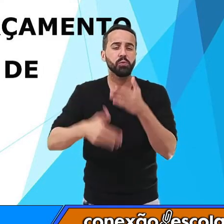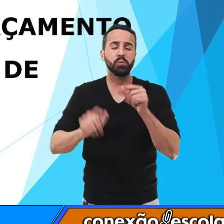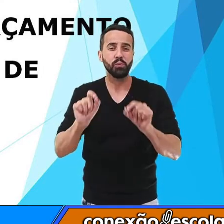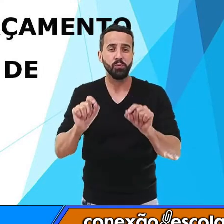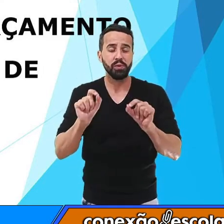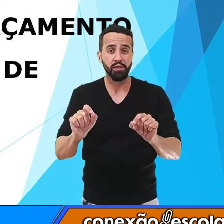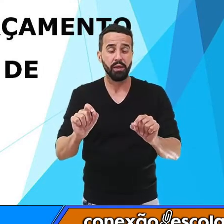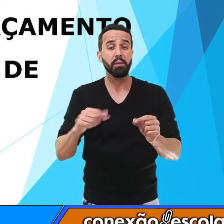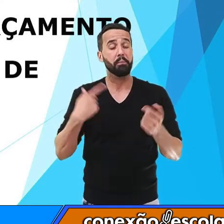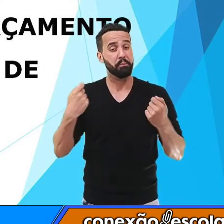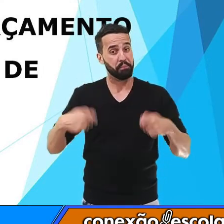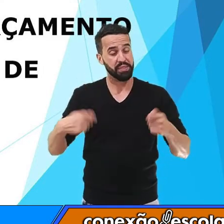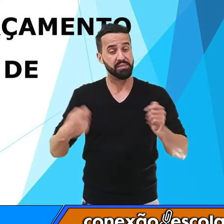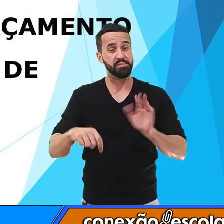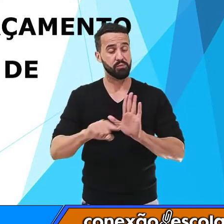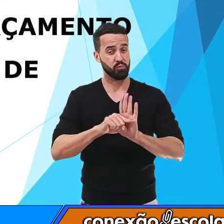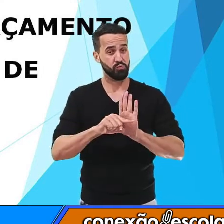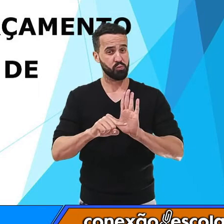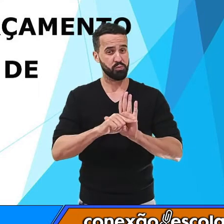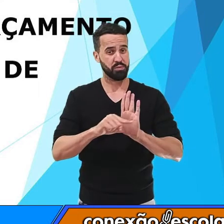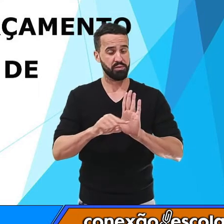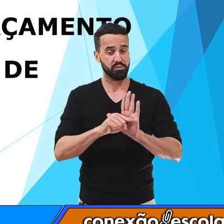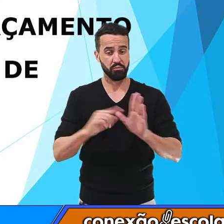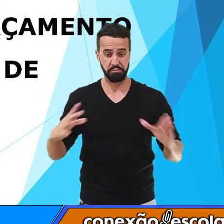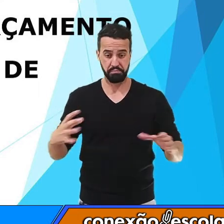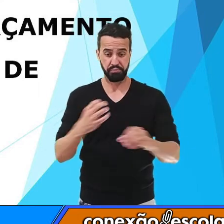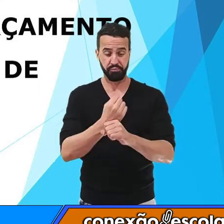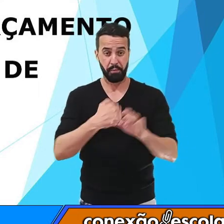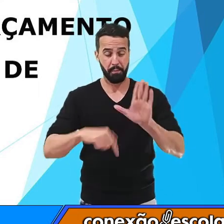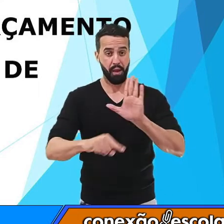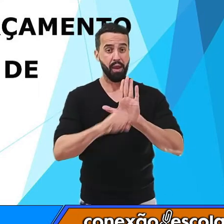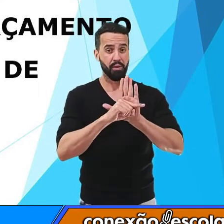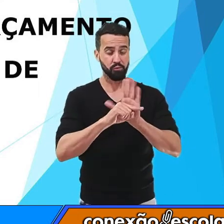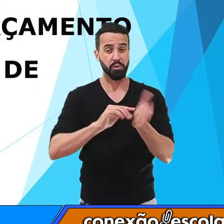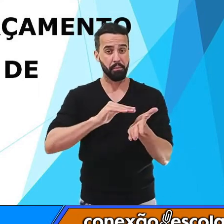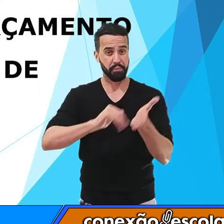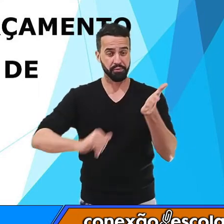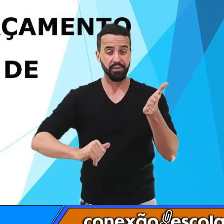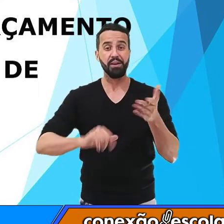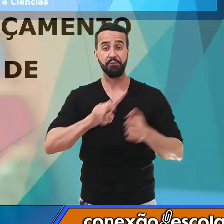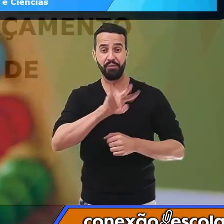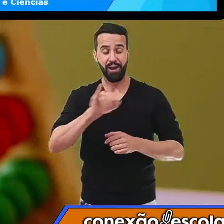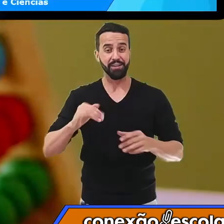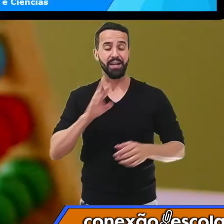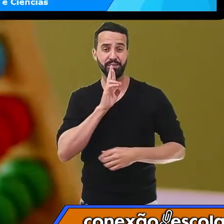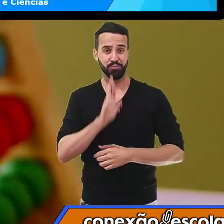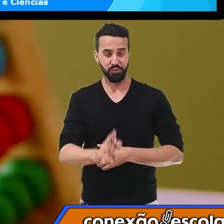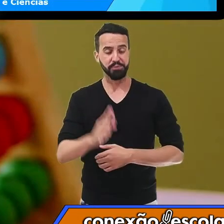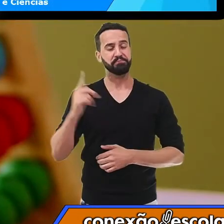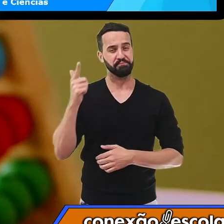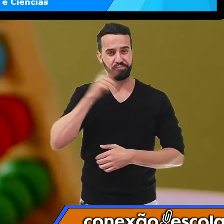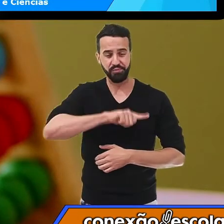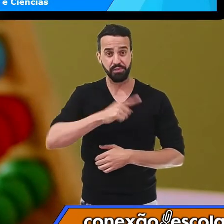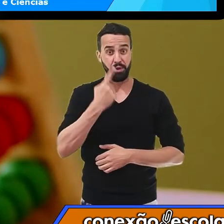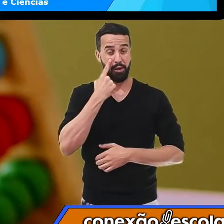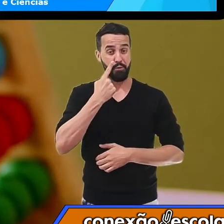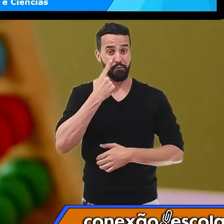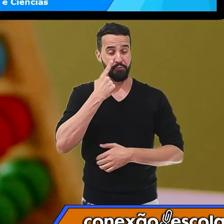uma subtração desses valores. Tenho certeza que quando você fizer esses cálculos, você vai ver que